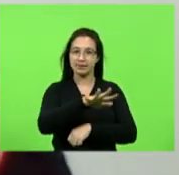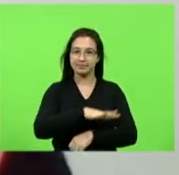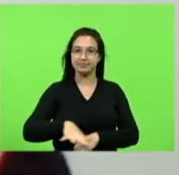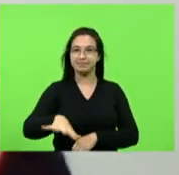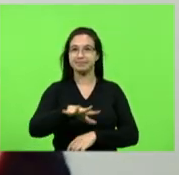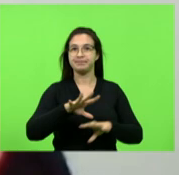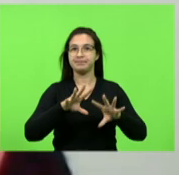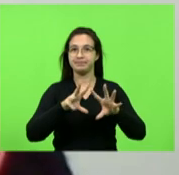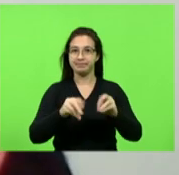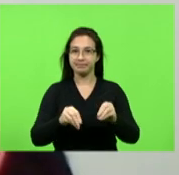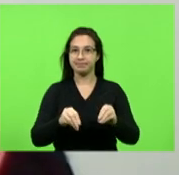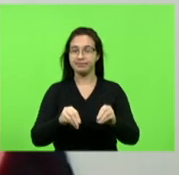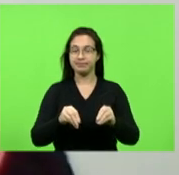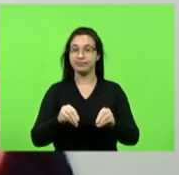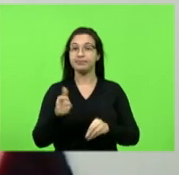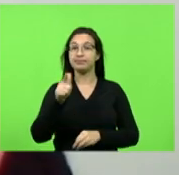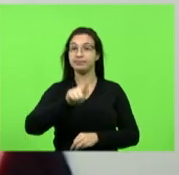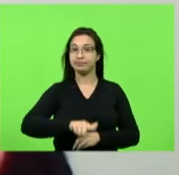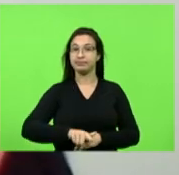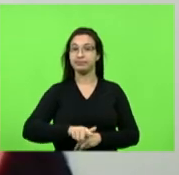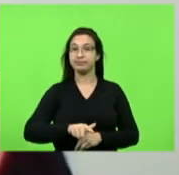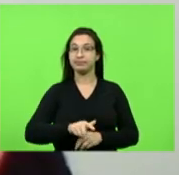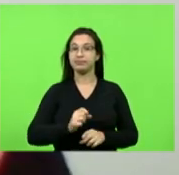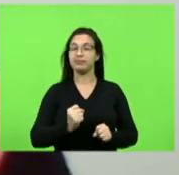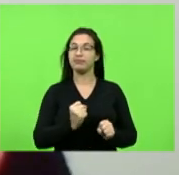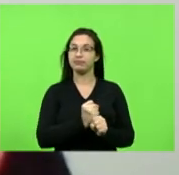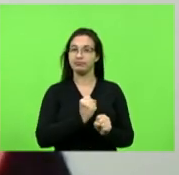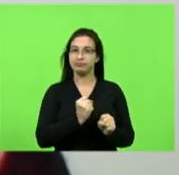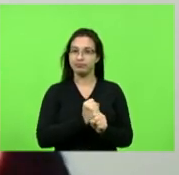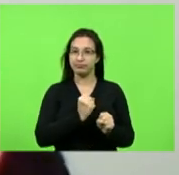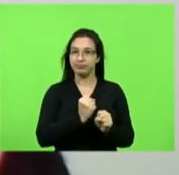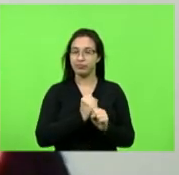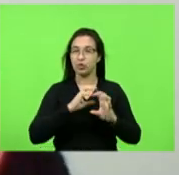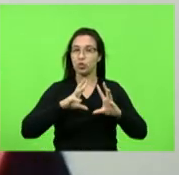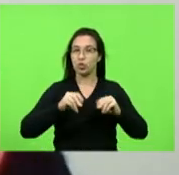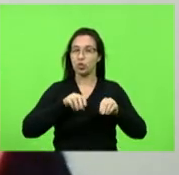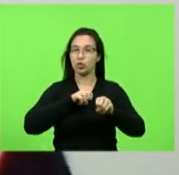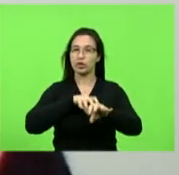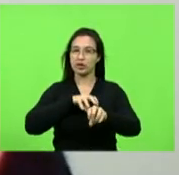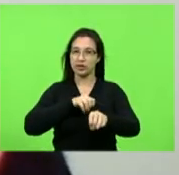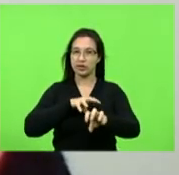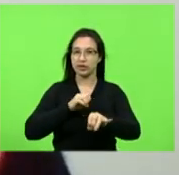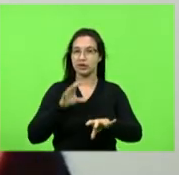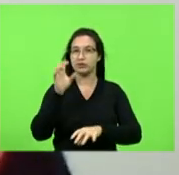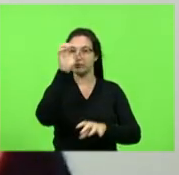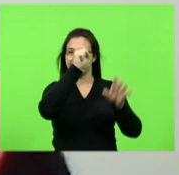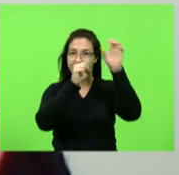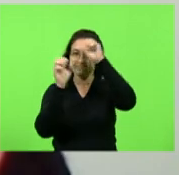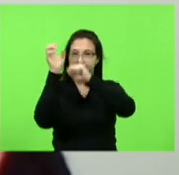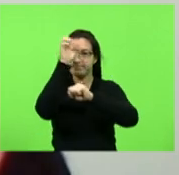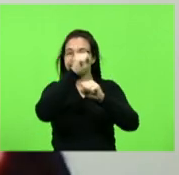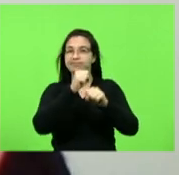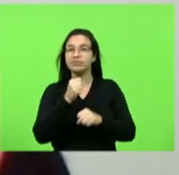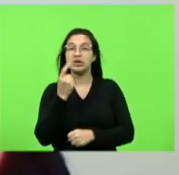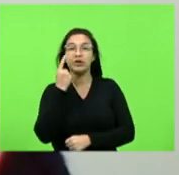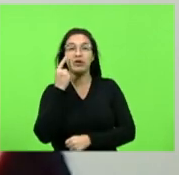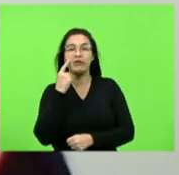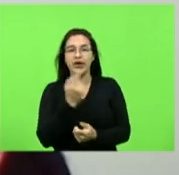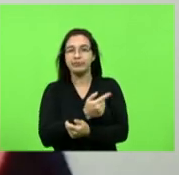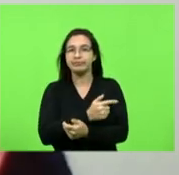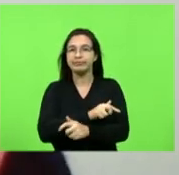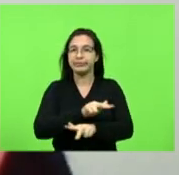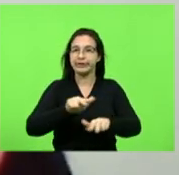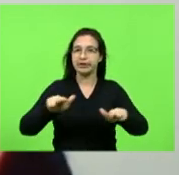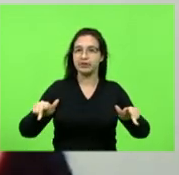uma relação de construção do processo ensino-aprendizagem, considerando os diferentes profissionais que